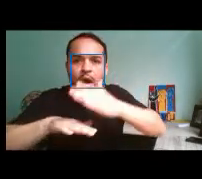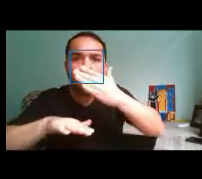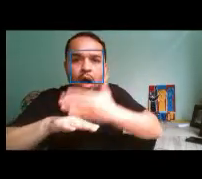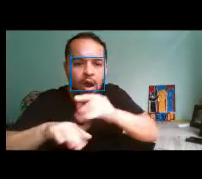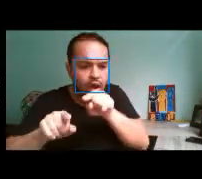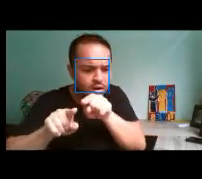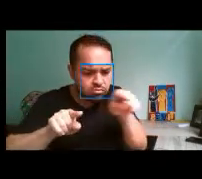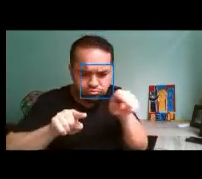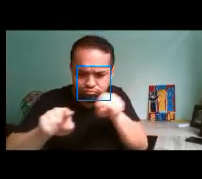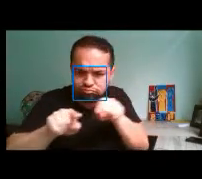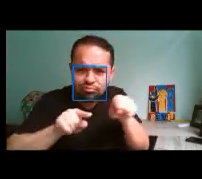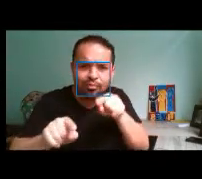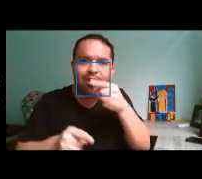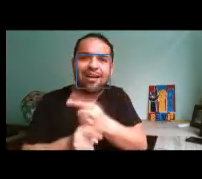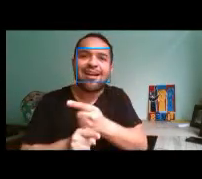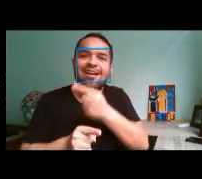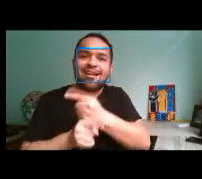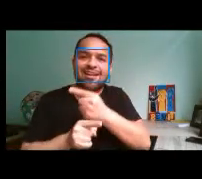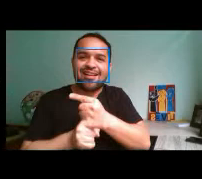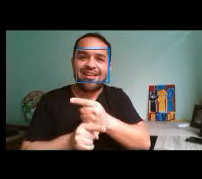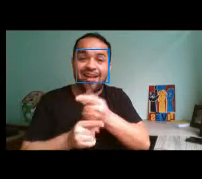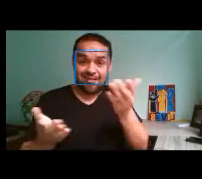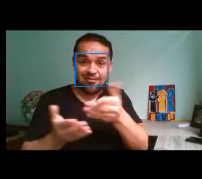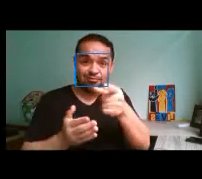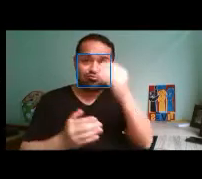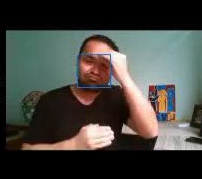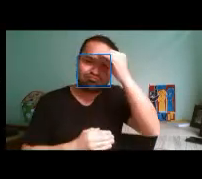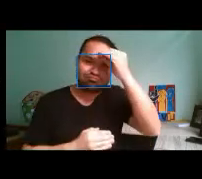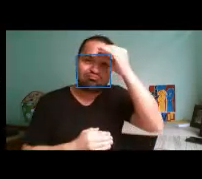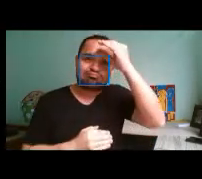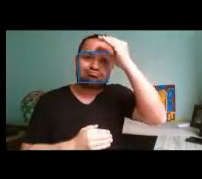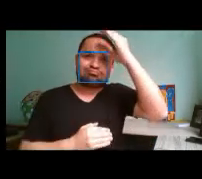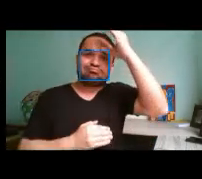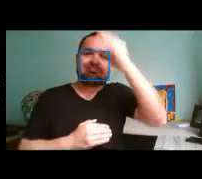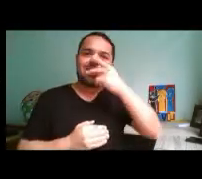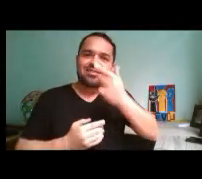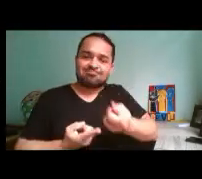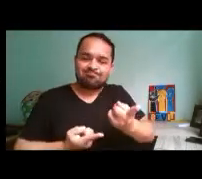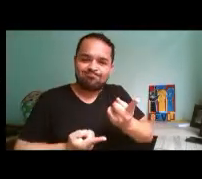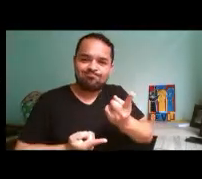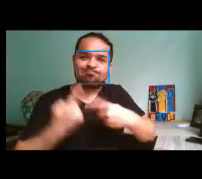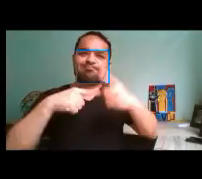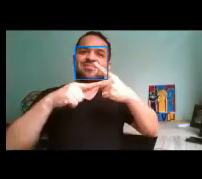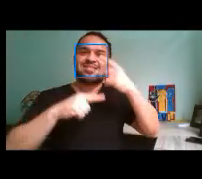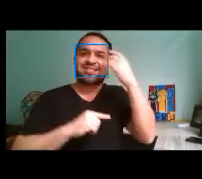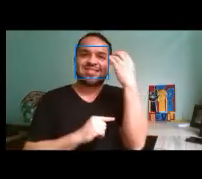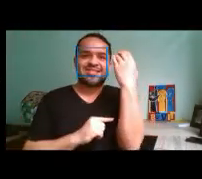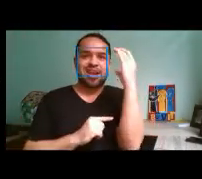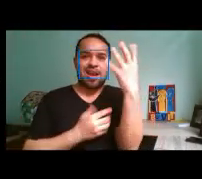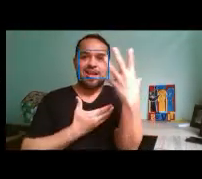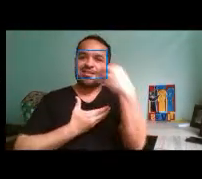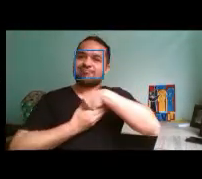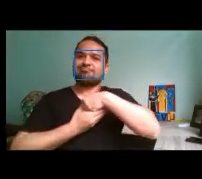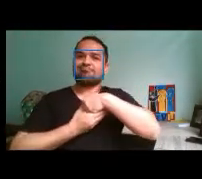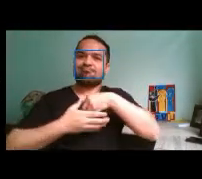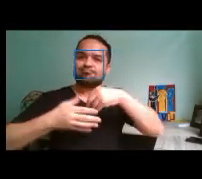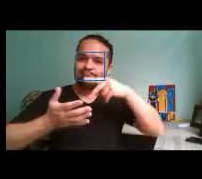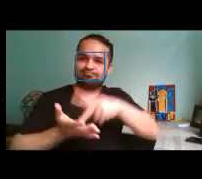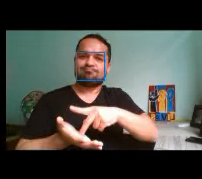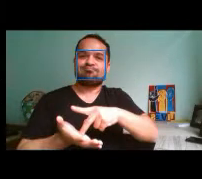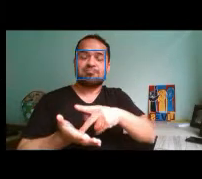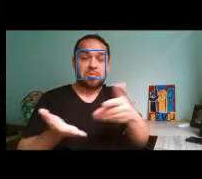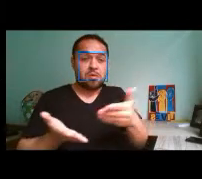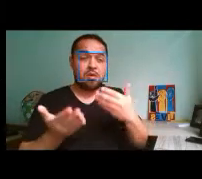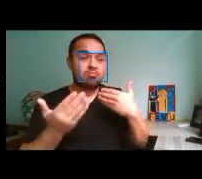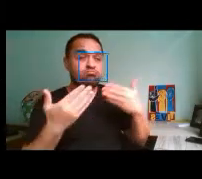pratique, que nos ajude a entender aquilo que está sendo explicado na teoria. E a gente vai, na prática, descobrindo coisas